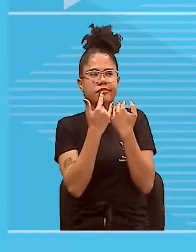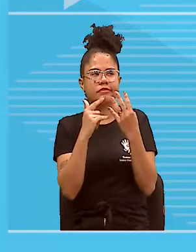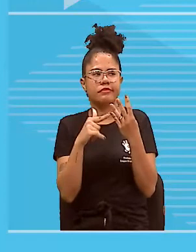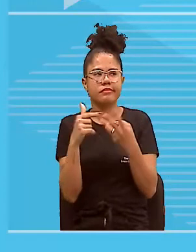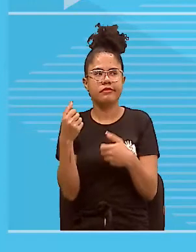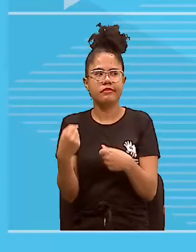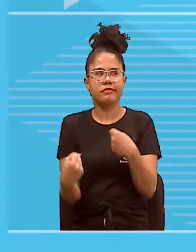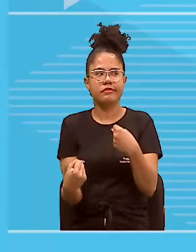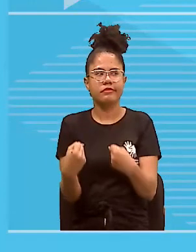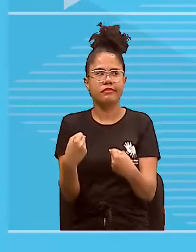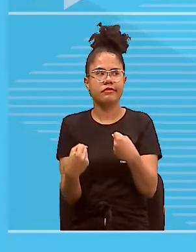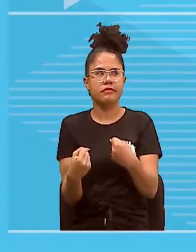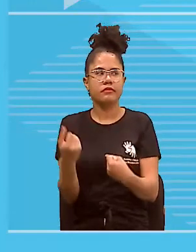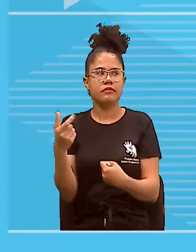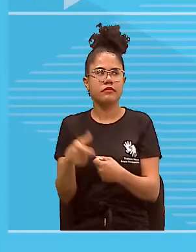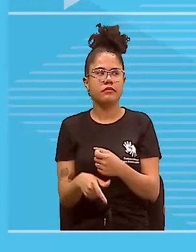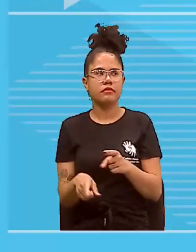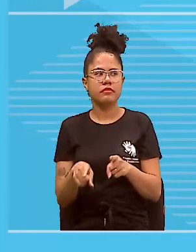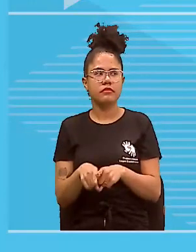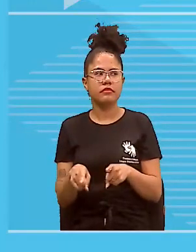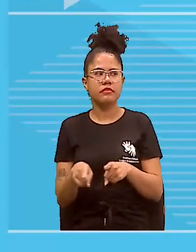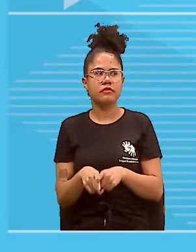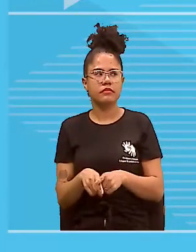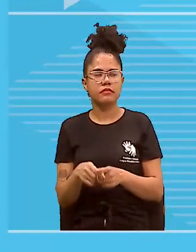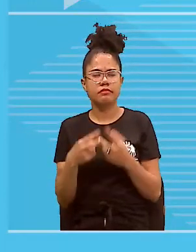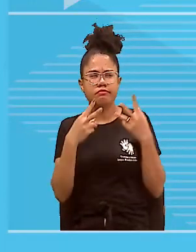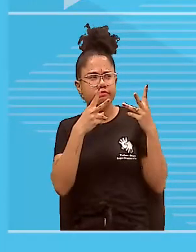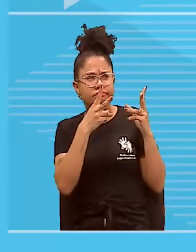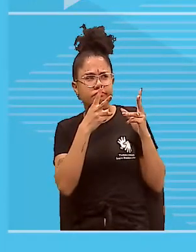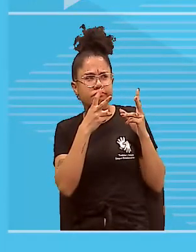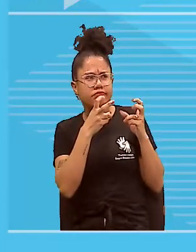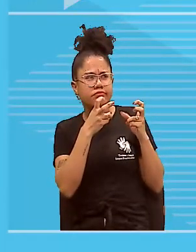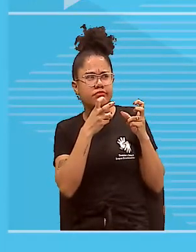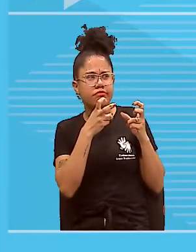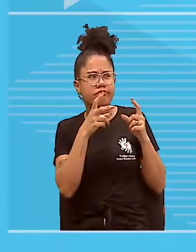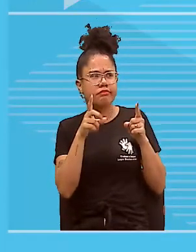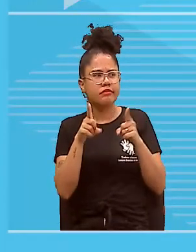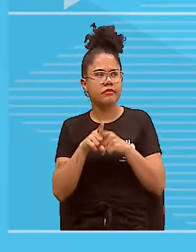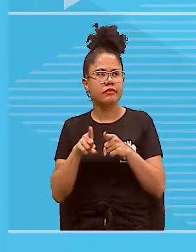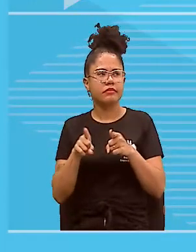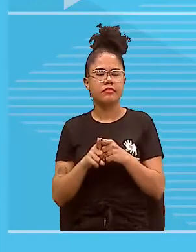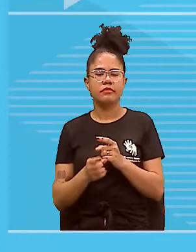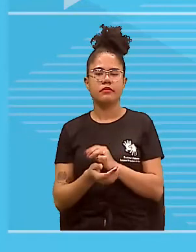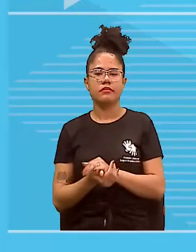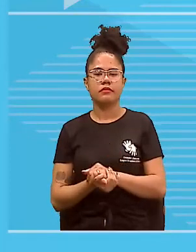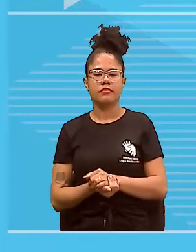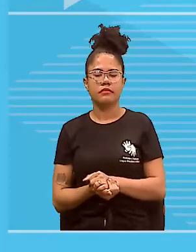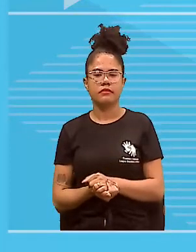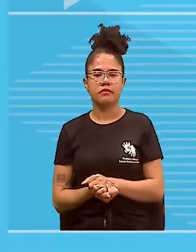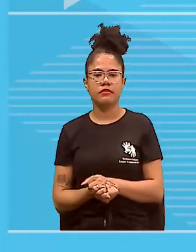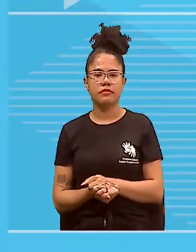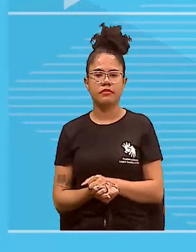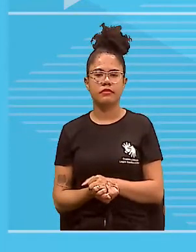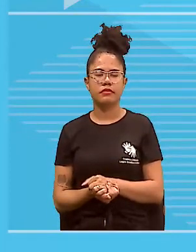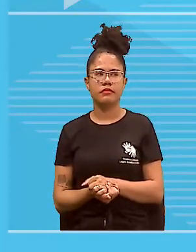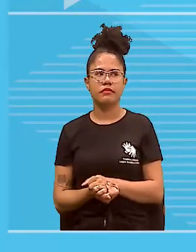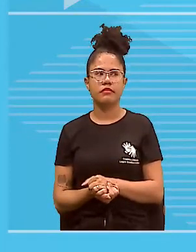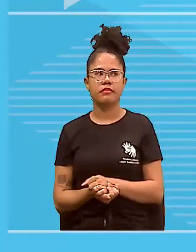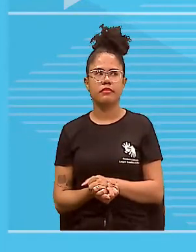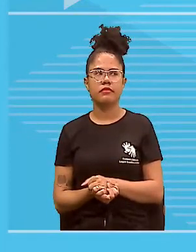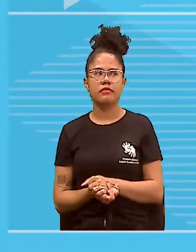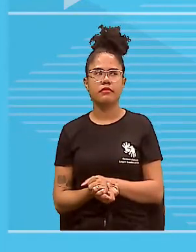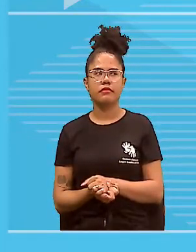tem mais um outro elemento que eu não consegui identificar são os aparelhos elétricos ué